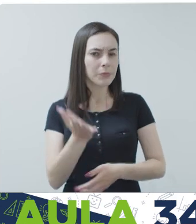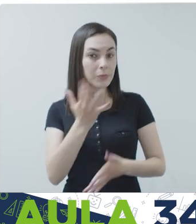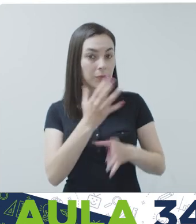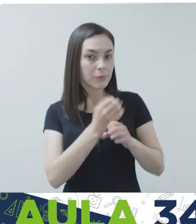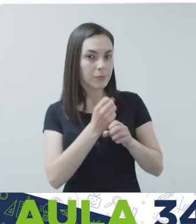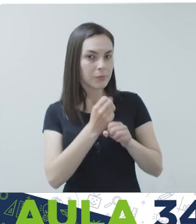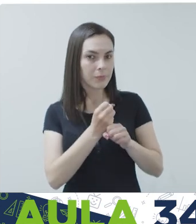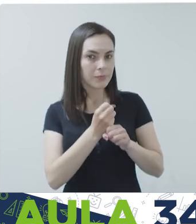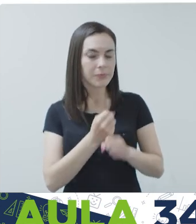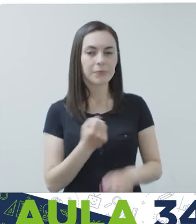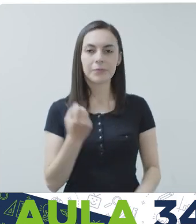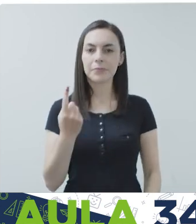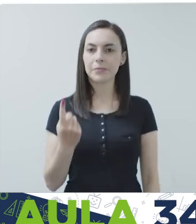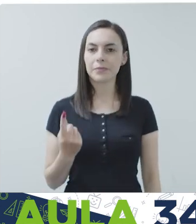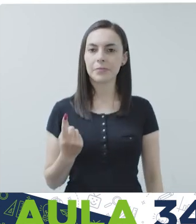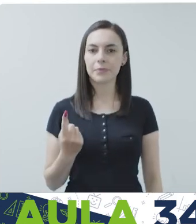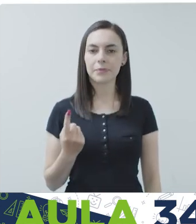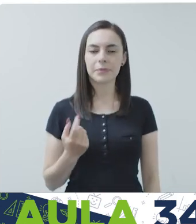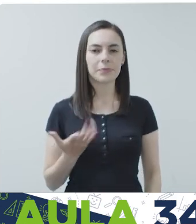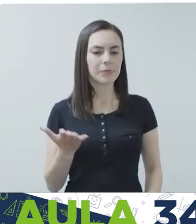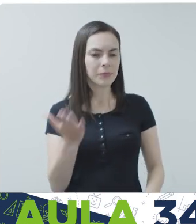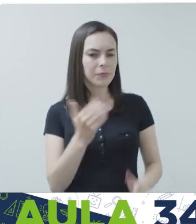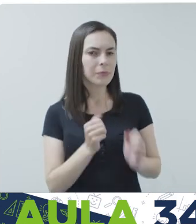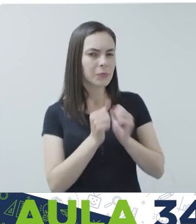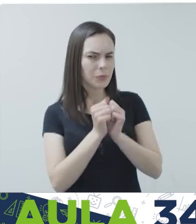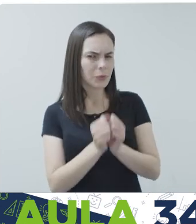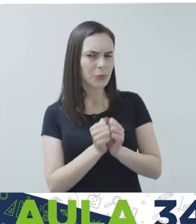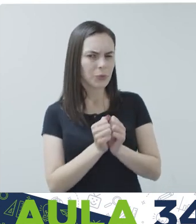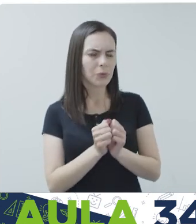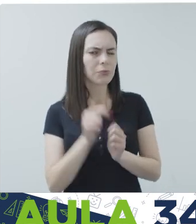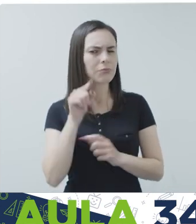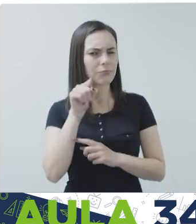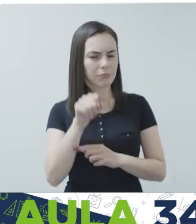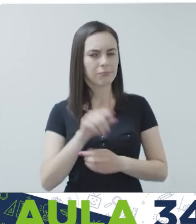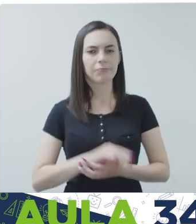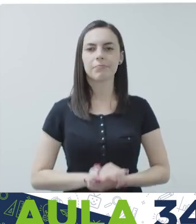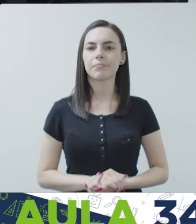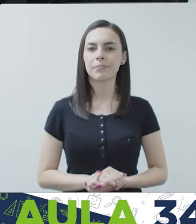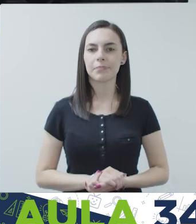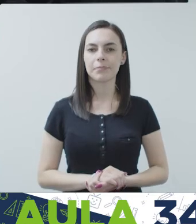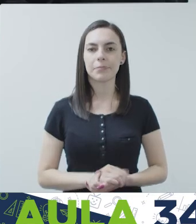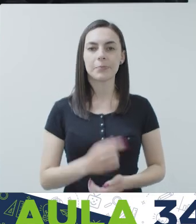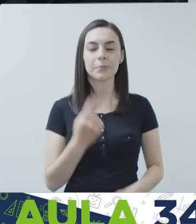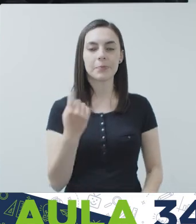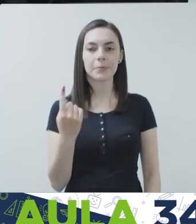contar? Um, vamos contar juntos aqui, ó. Vou contar junto com vocês aqui.